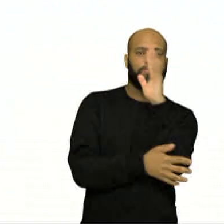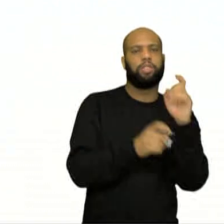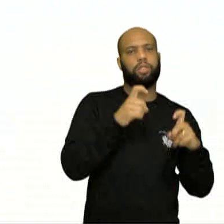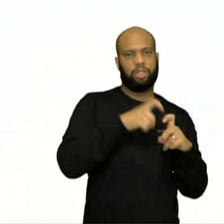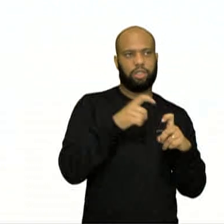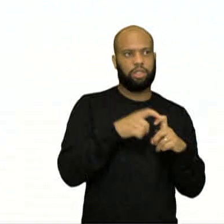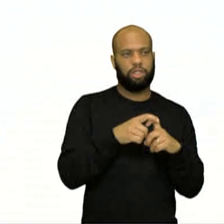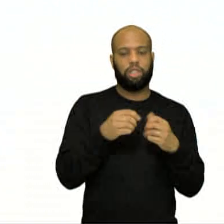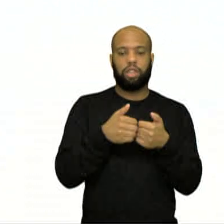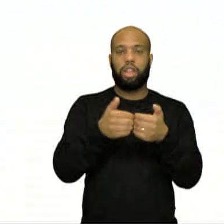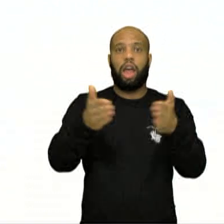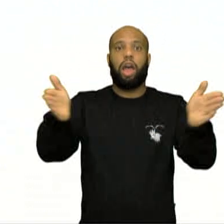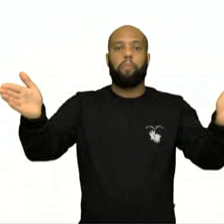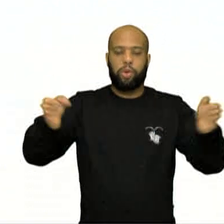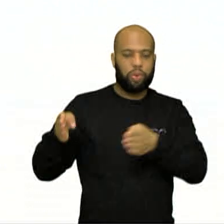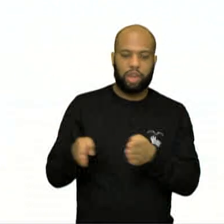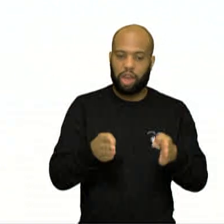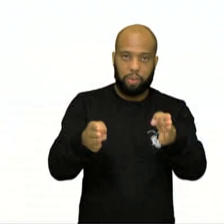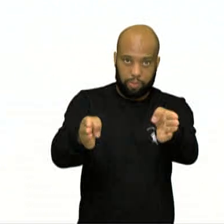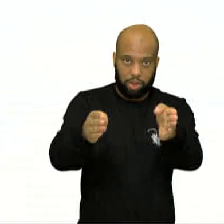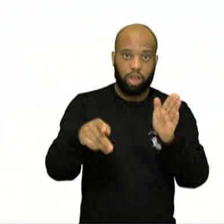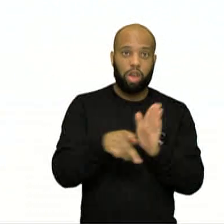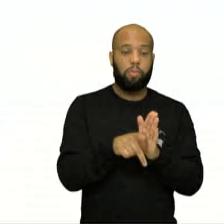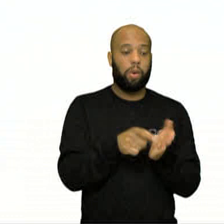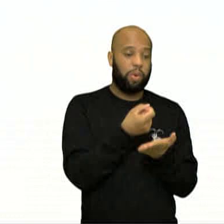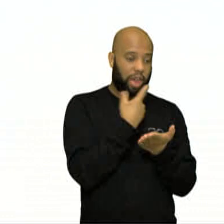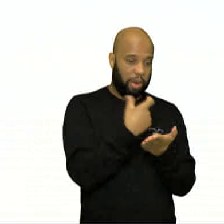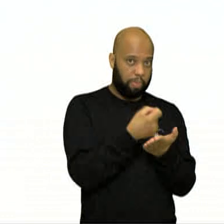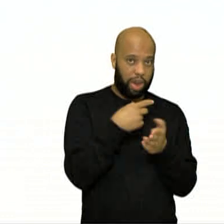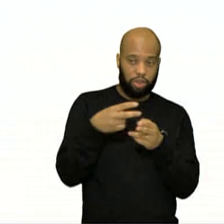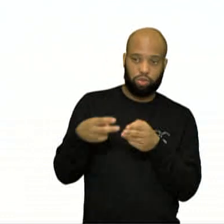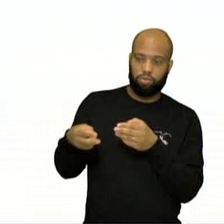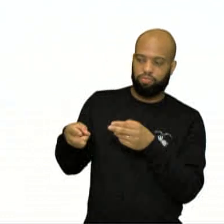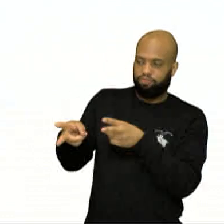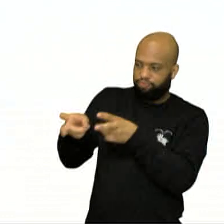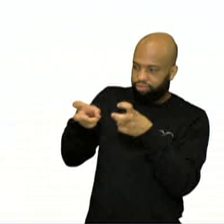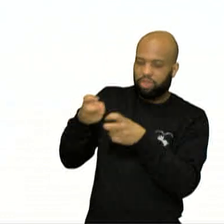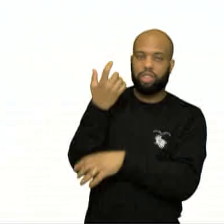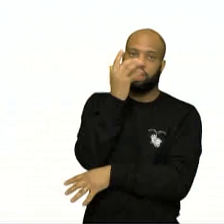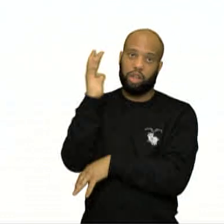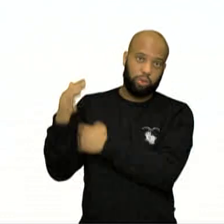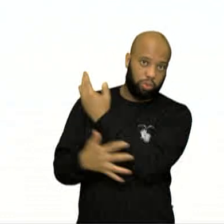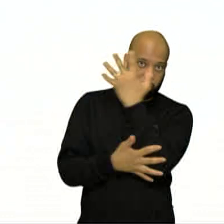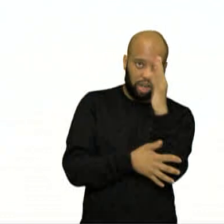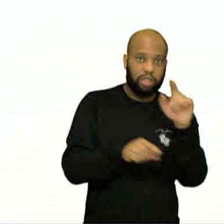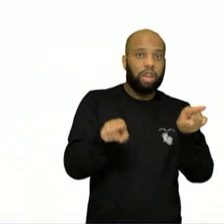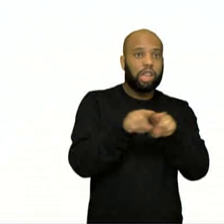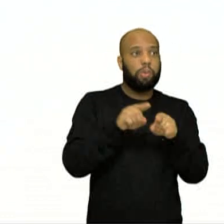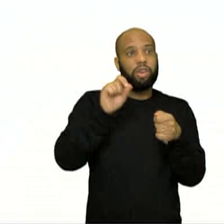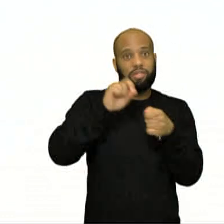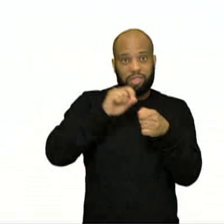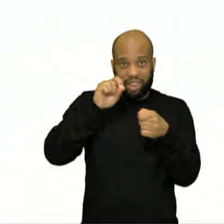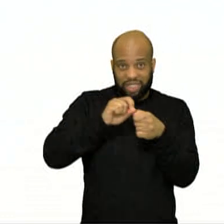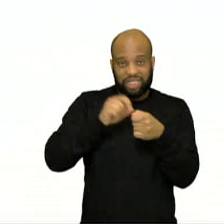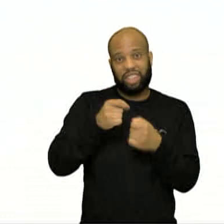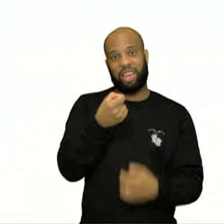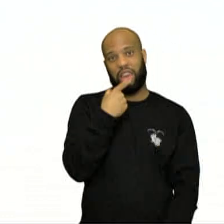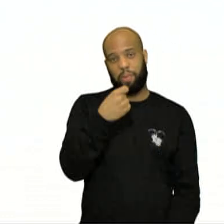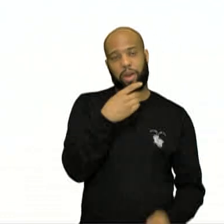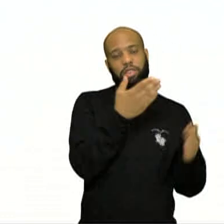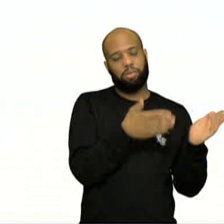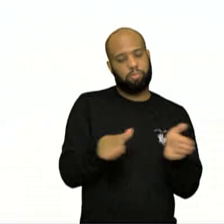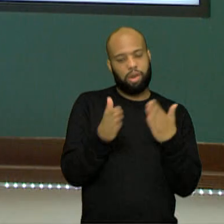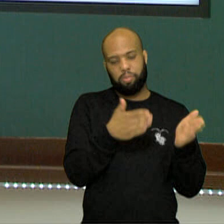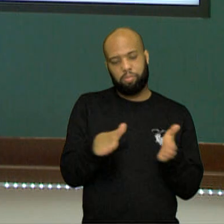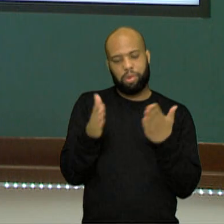que abriram portas não só para os fitoterápicos, mas também para a produção de medicamentos sintéticos, né, os